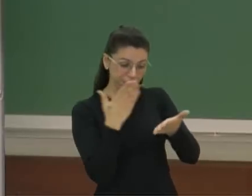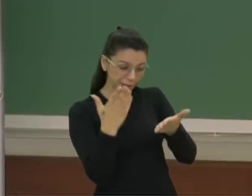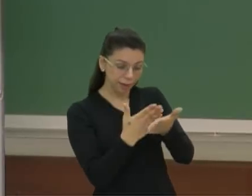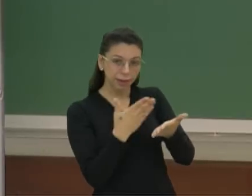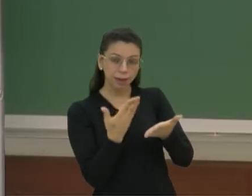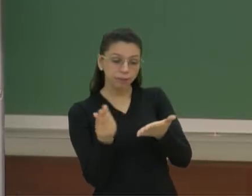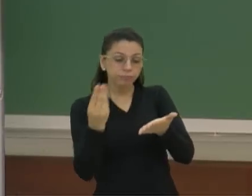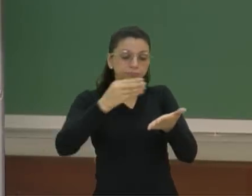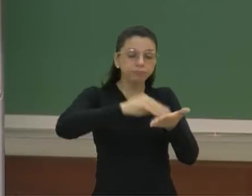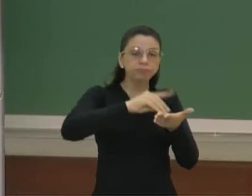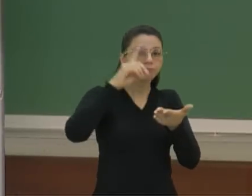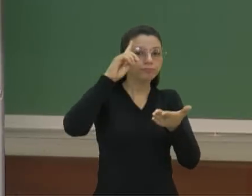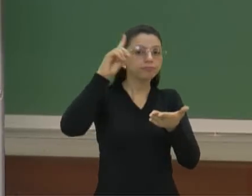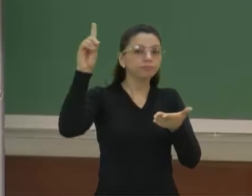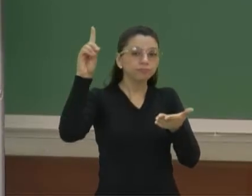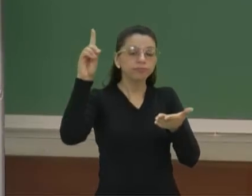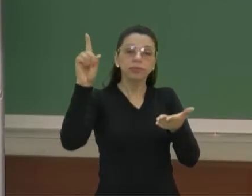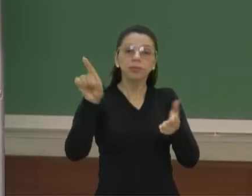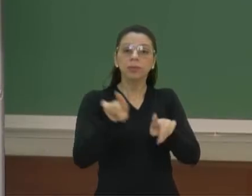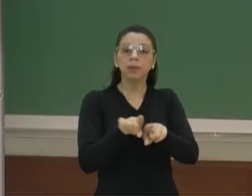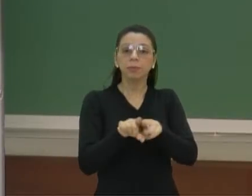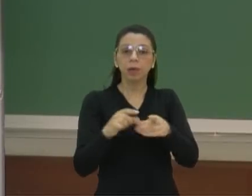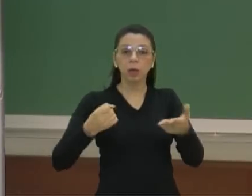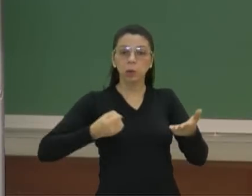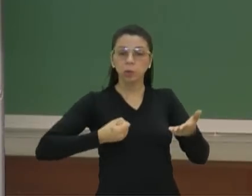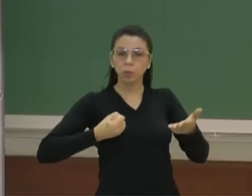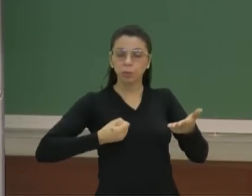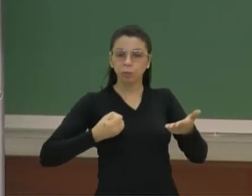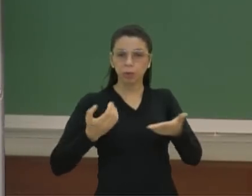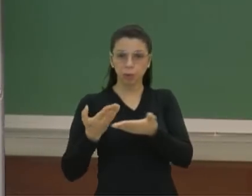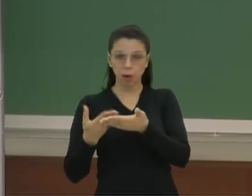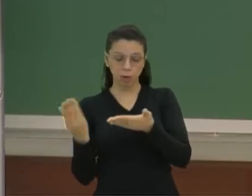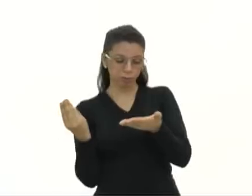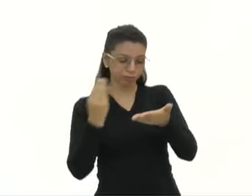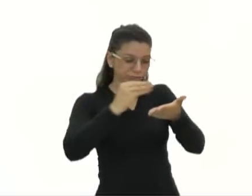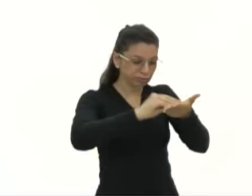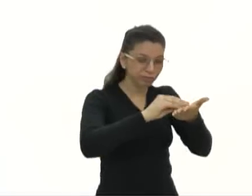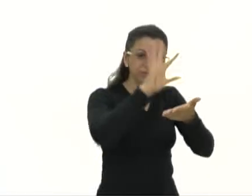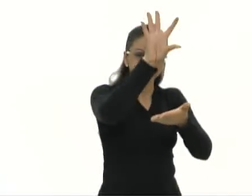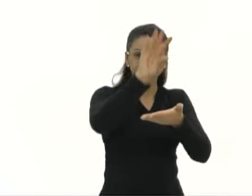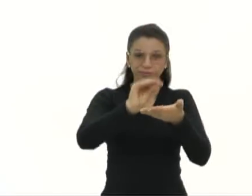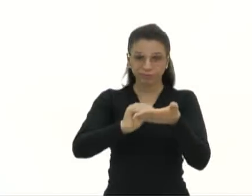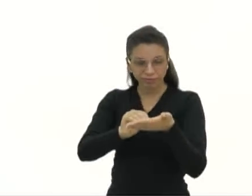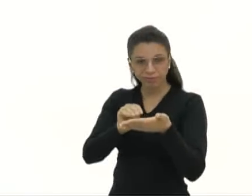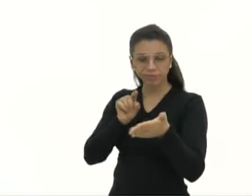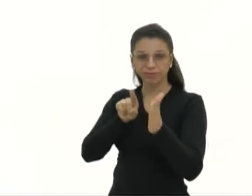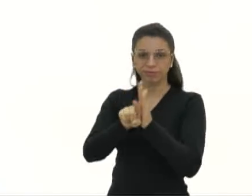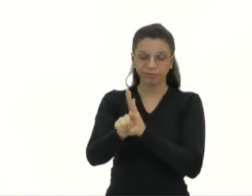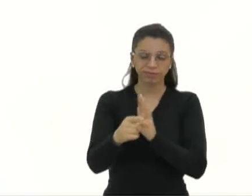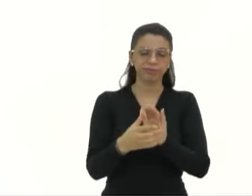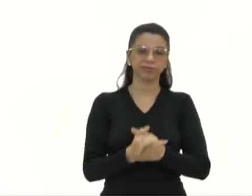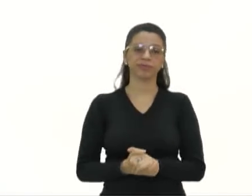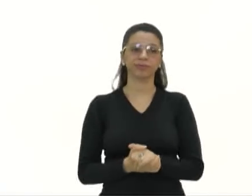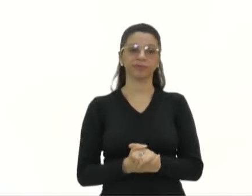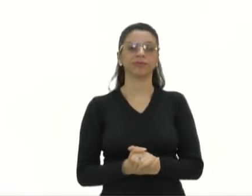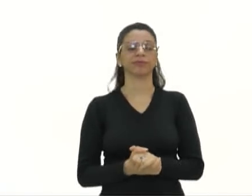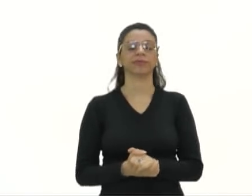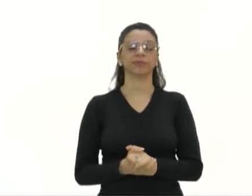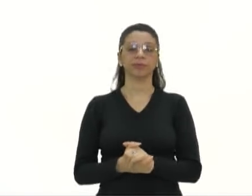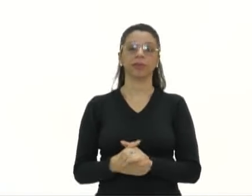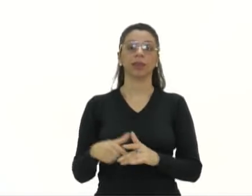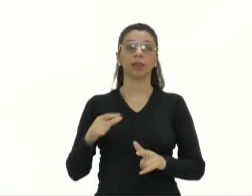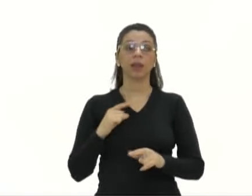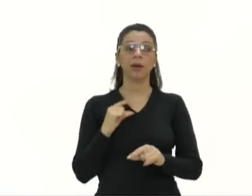o número da aula e vamos copiar o exercício. Número 1. Escreva entre parênteses a